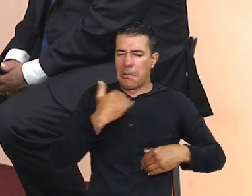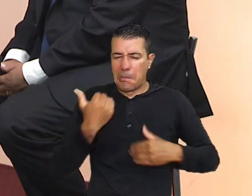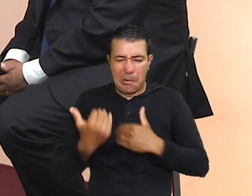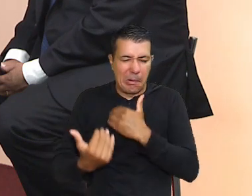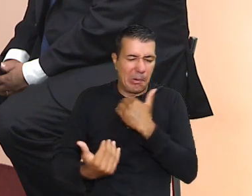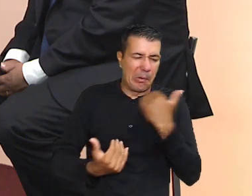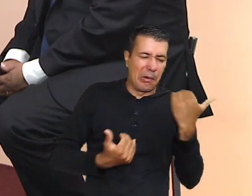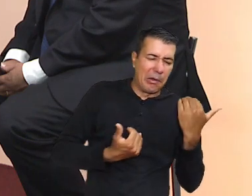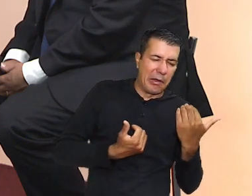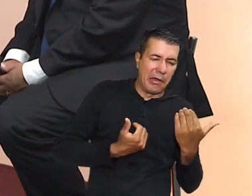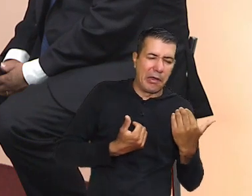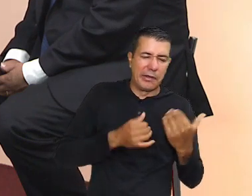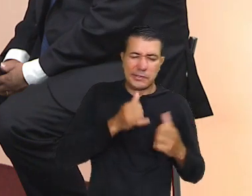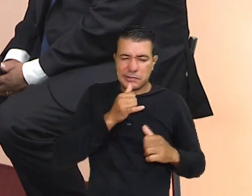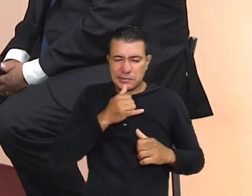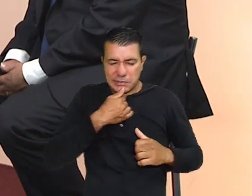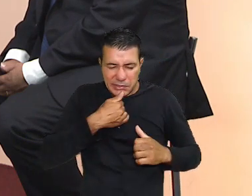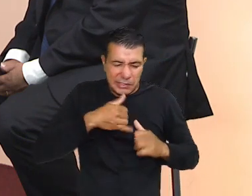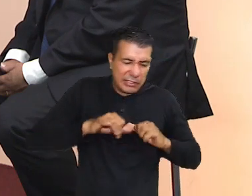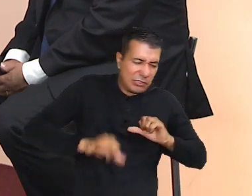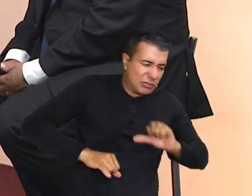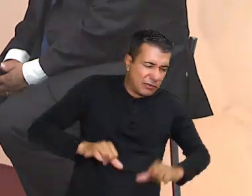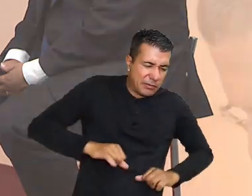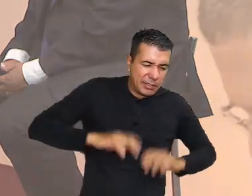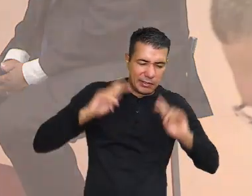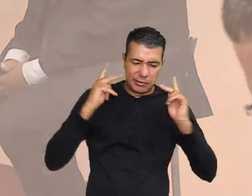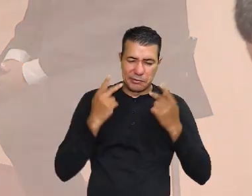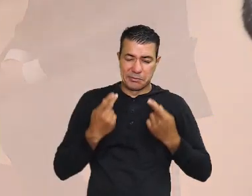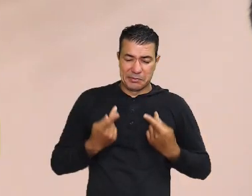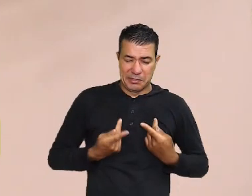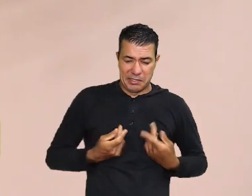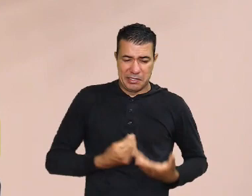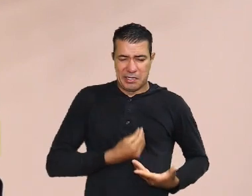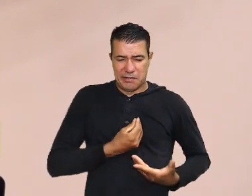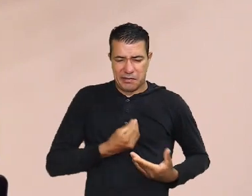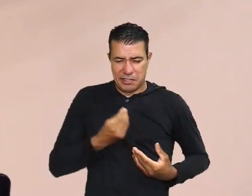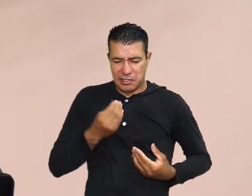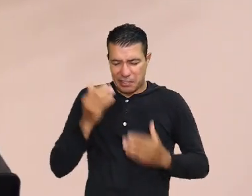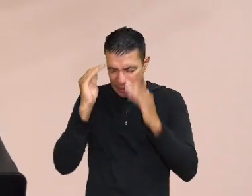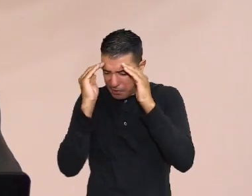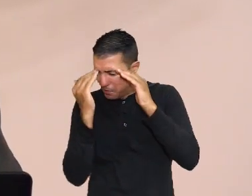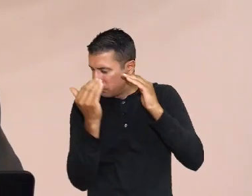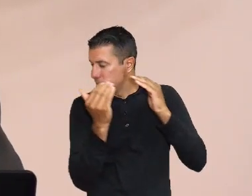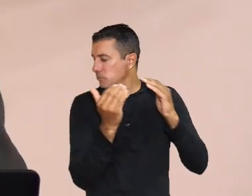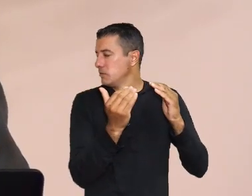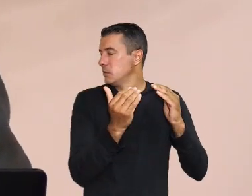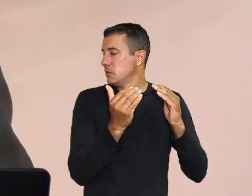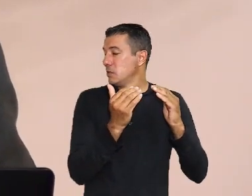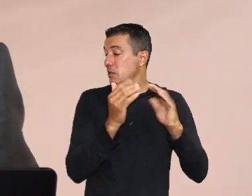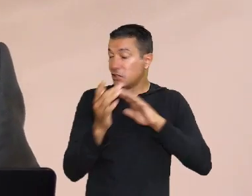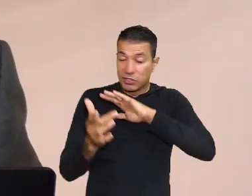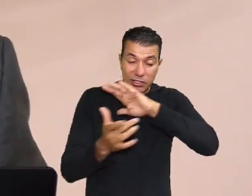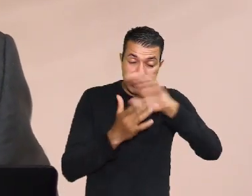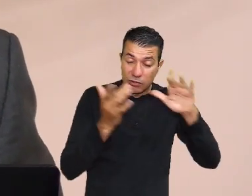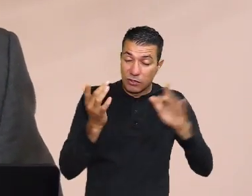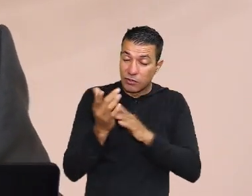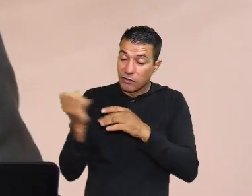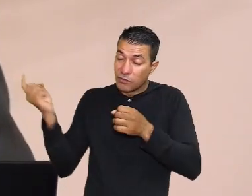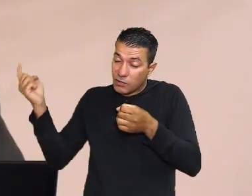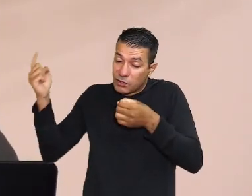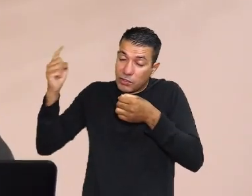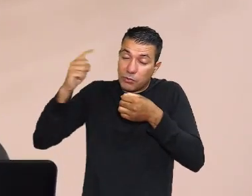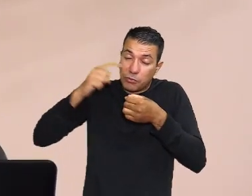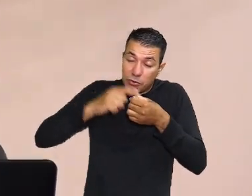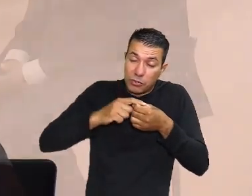de destaque na vida dos seres humanos por causa da desobediência, a Bíblia diz que Cristo veio para desfazer as